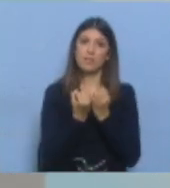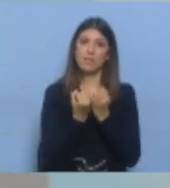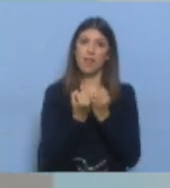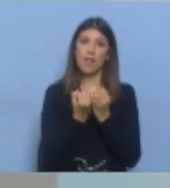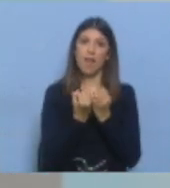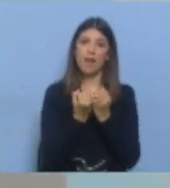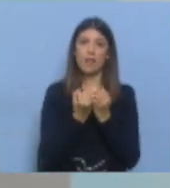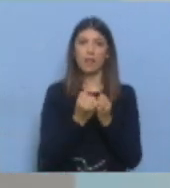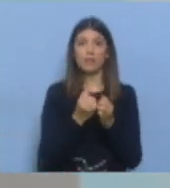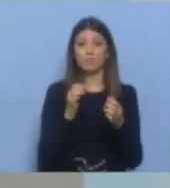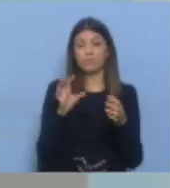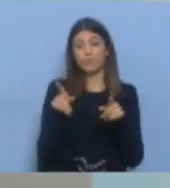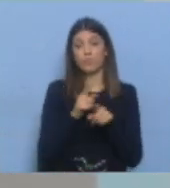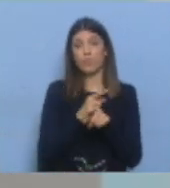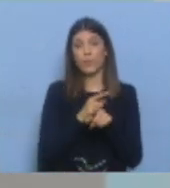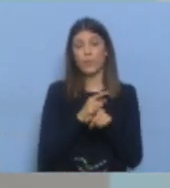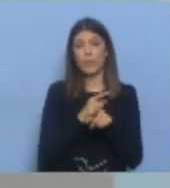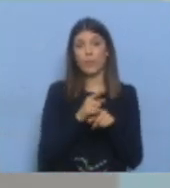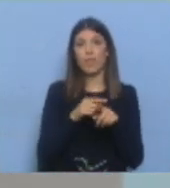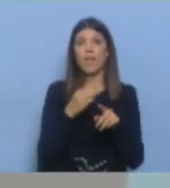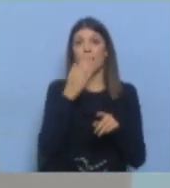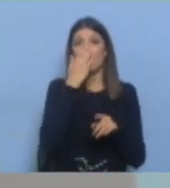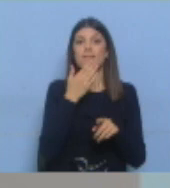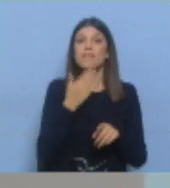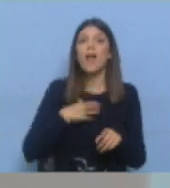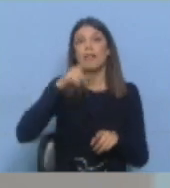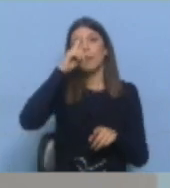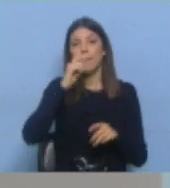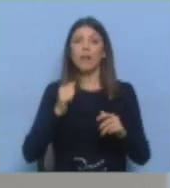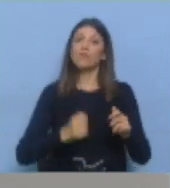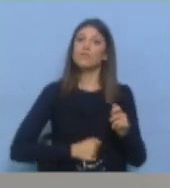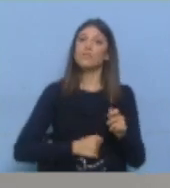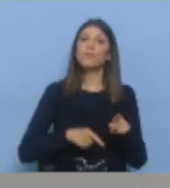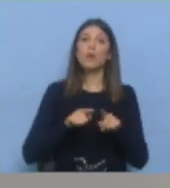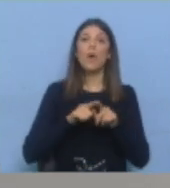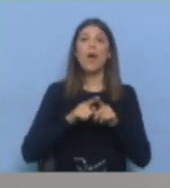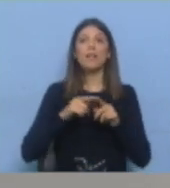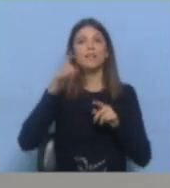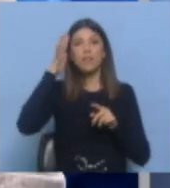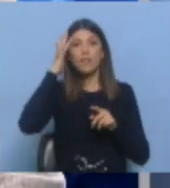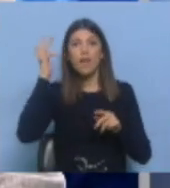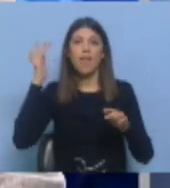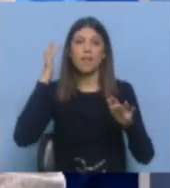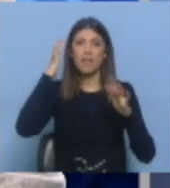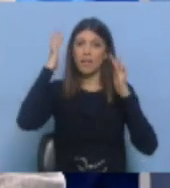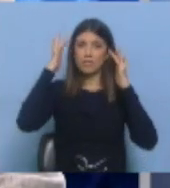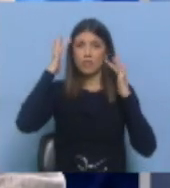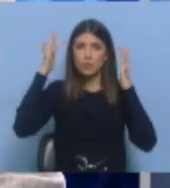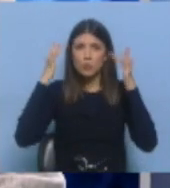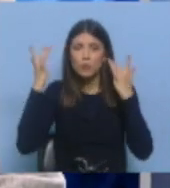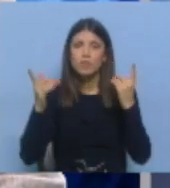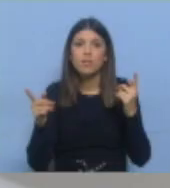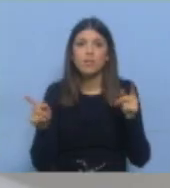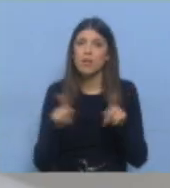lembrar que o cristianismo não é propriamente uma ideologia. e desafia as pessoas a um processo